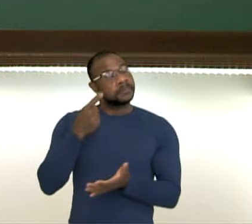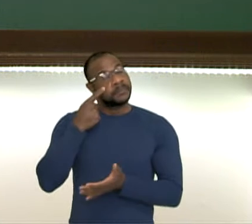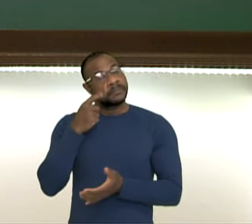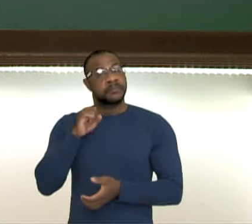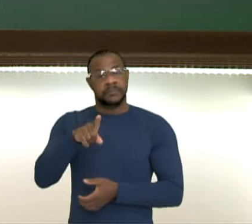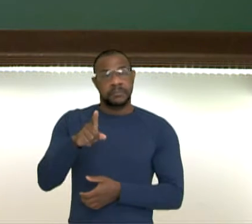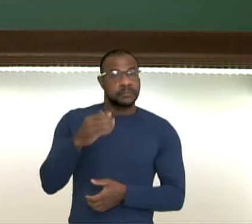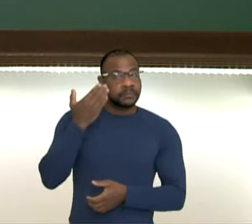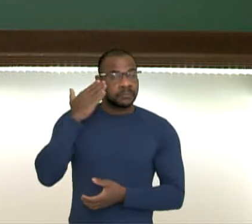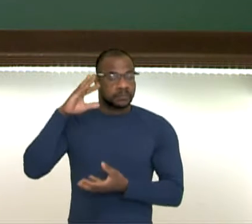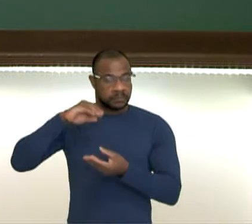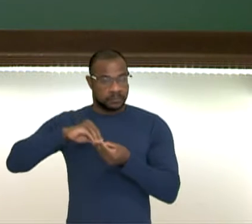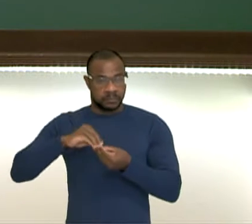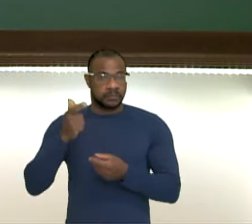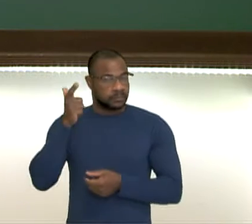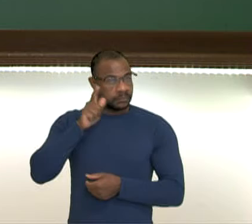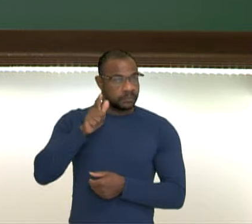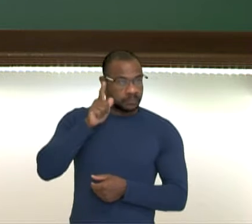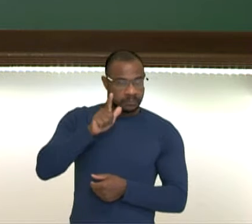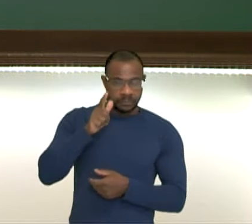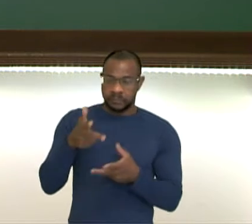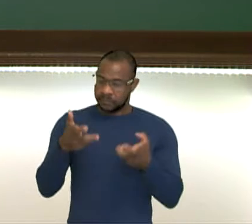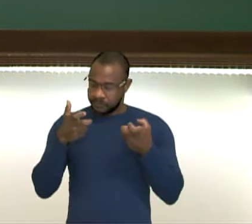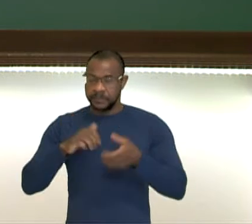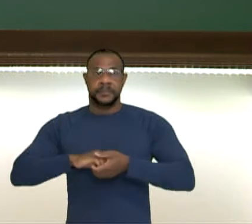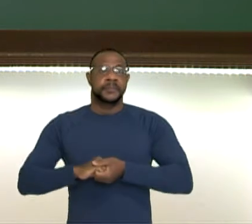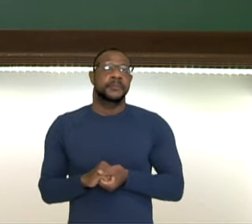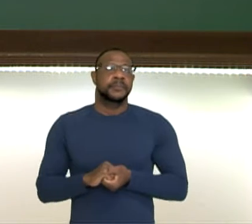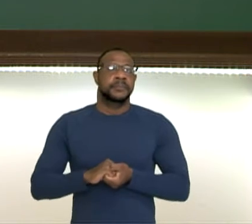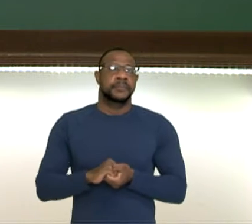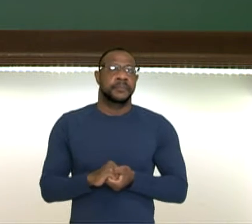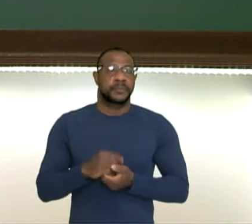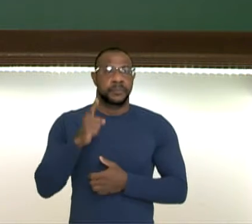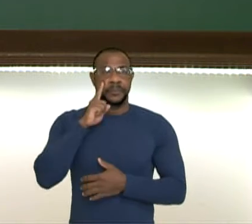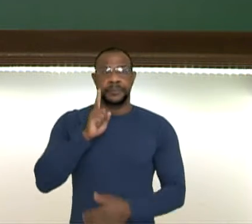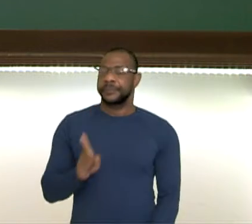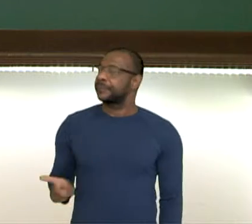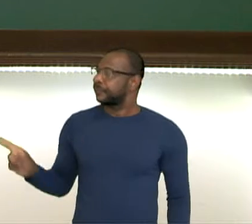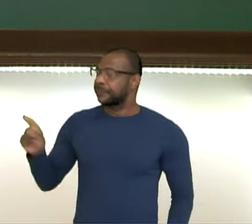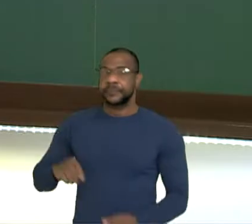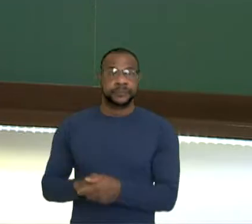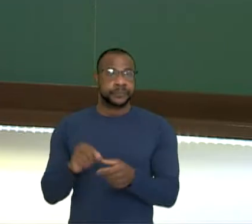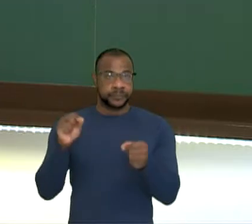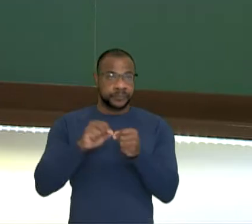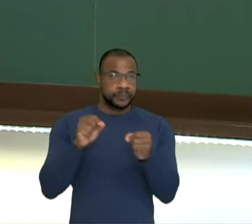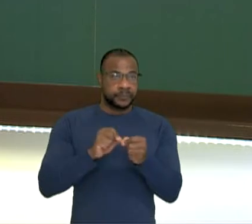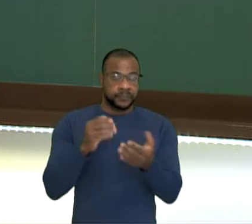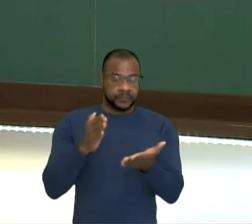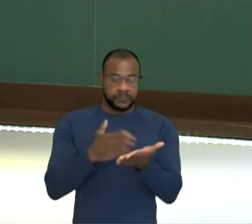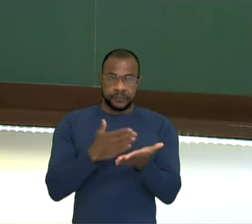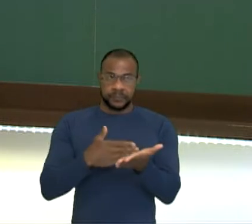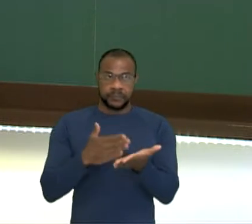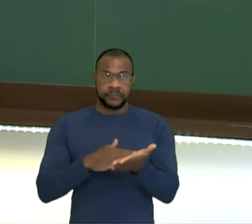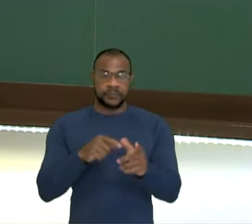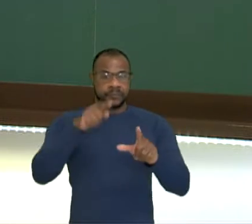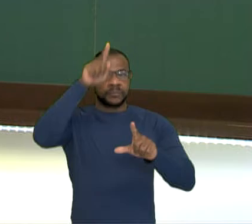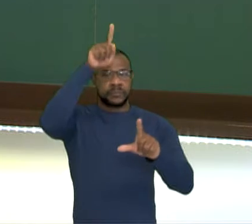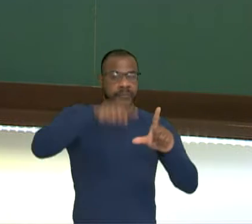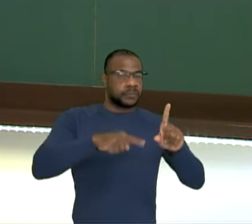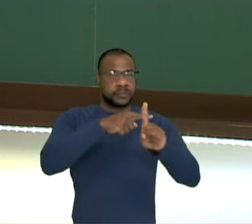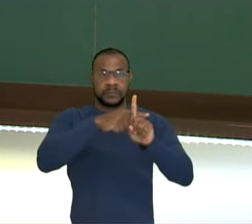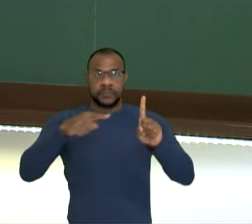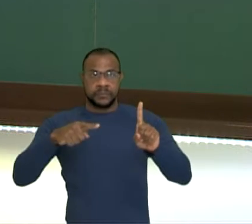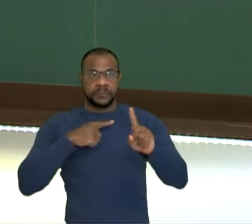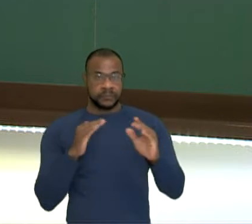você realmente conseguiu pegar essa matéria. Então, olha lá. Construa no caderno um gráfico, né,